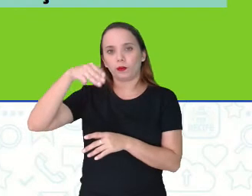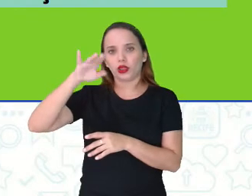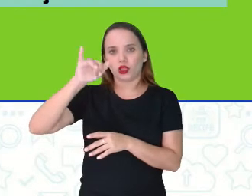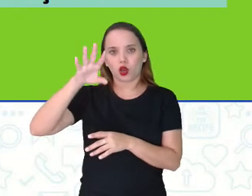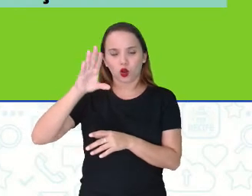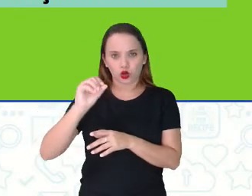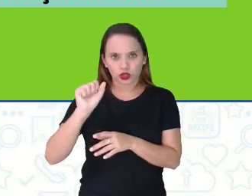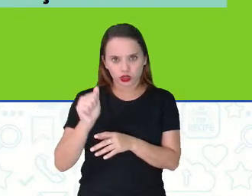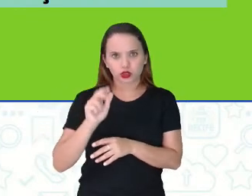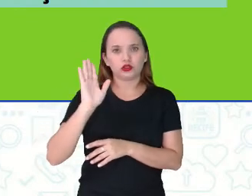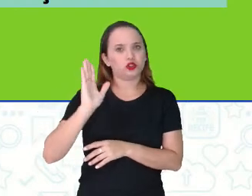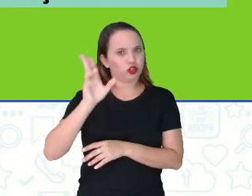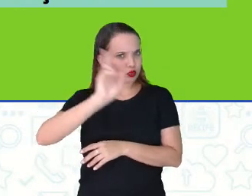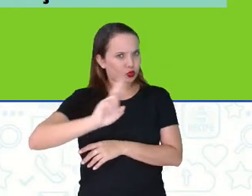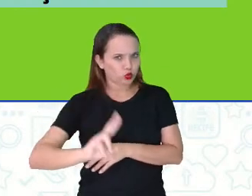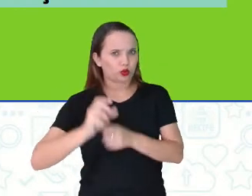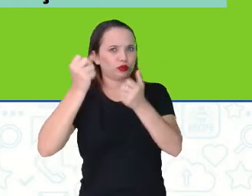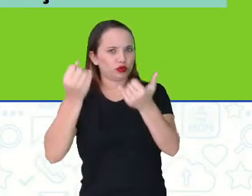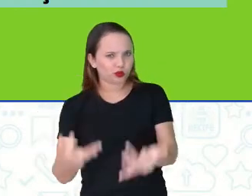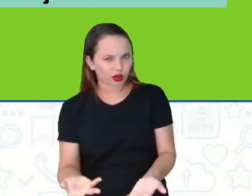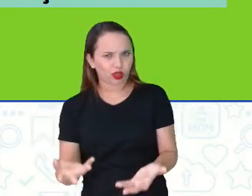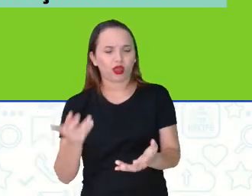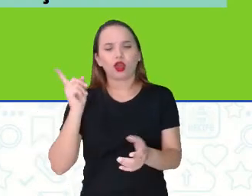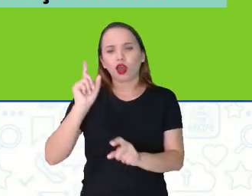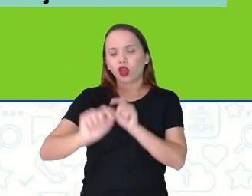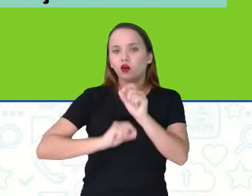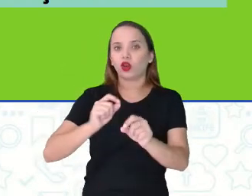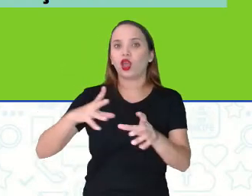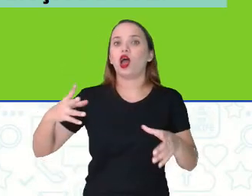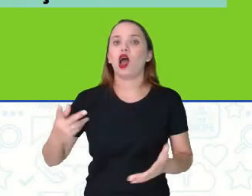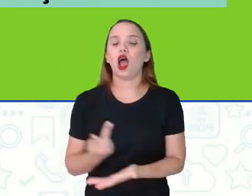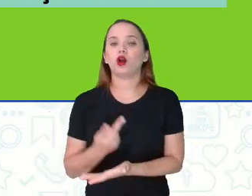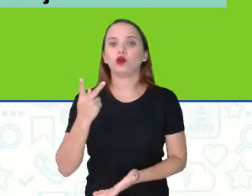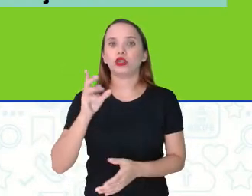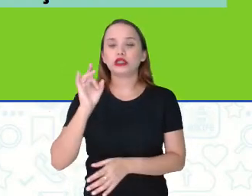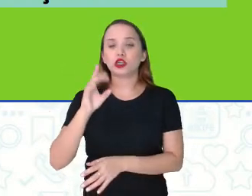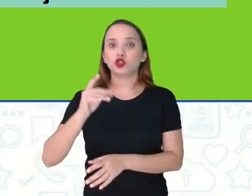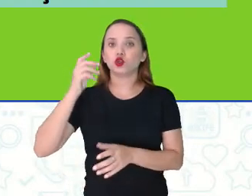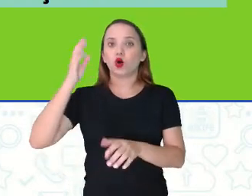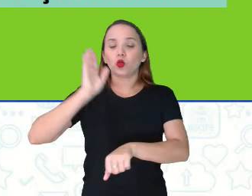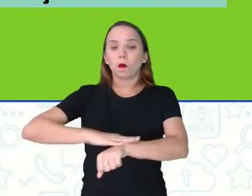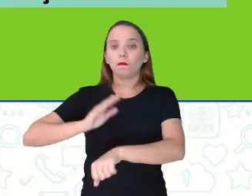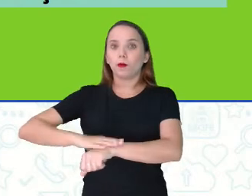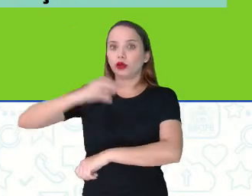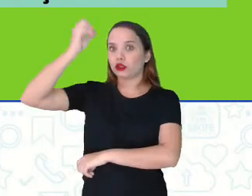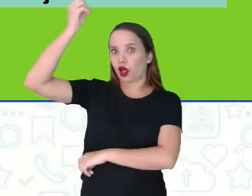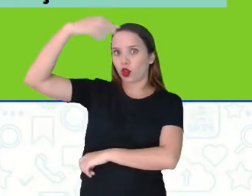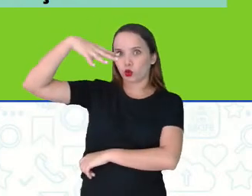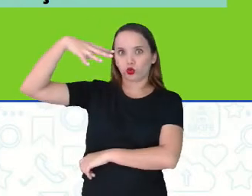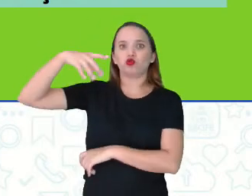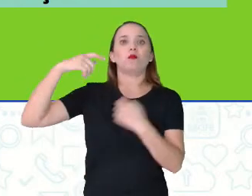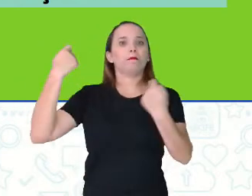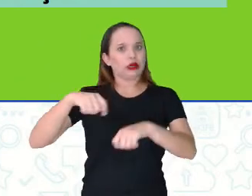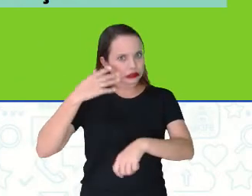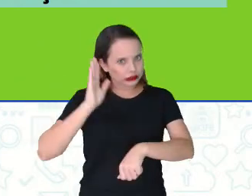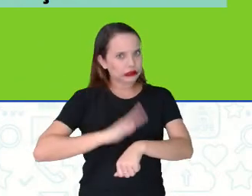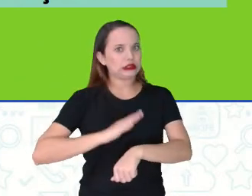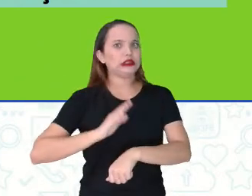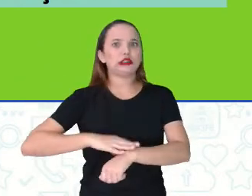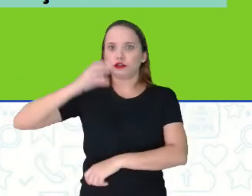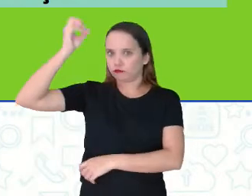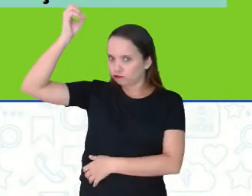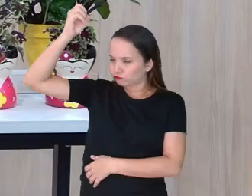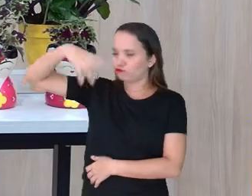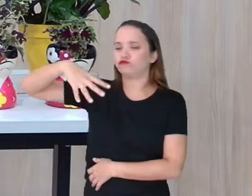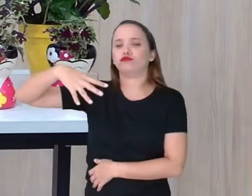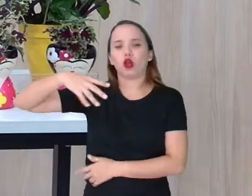está definindo, essas são reações que ocorrem apenas na presença de luz. Então, é necessário presença de luz para